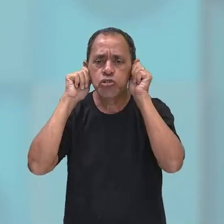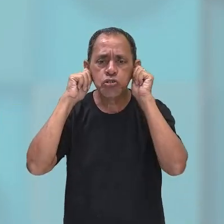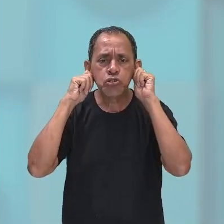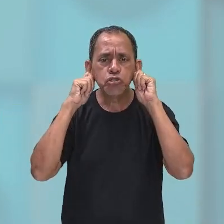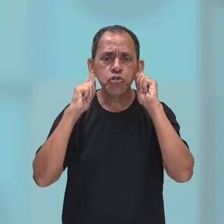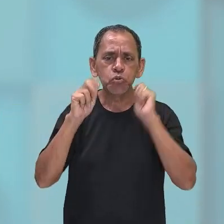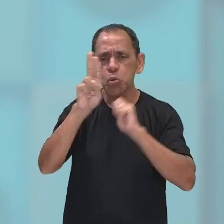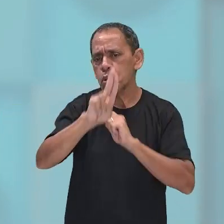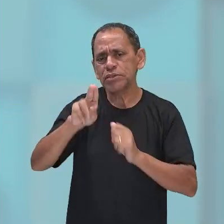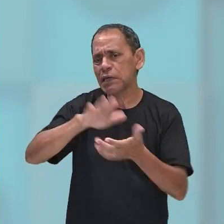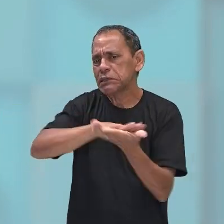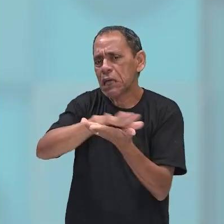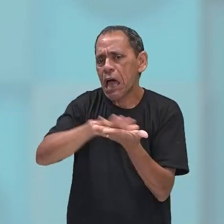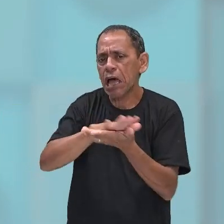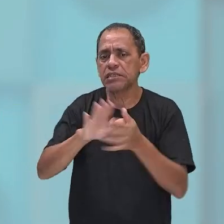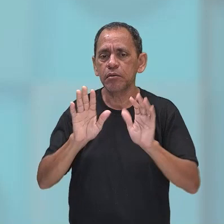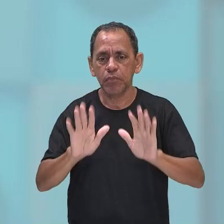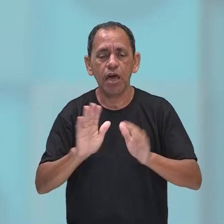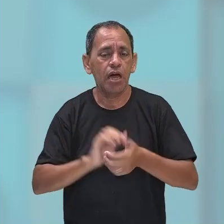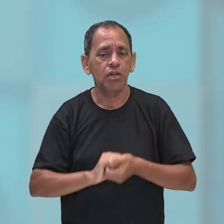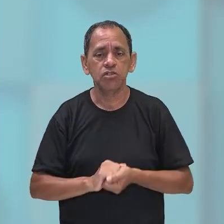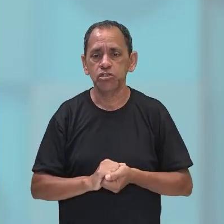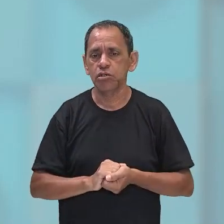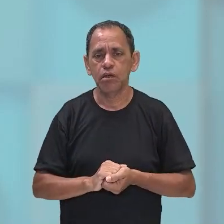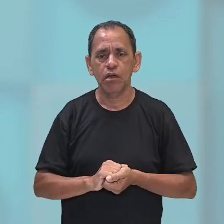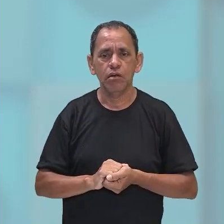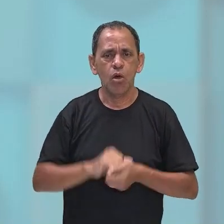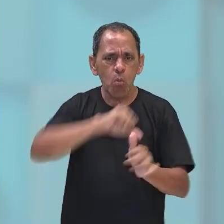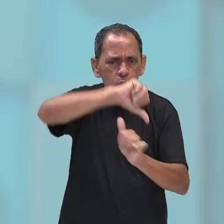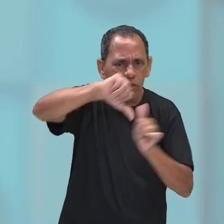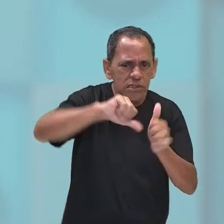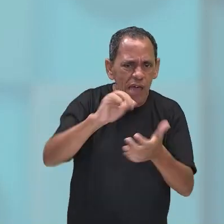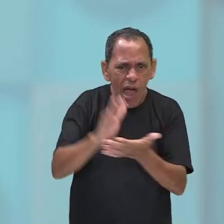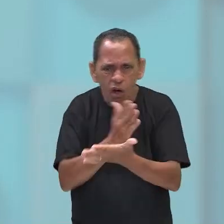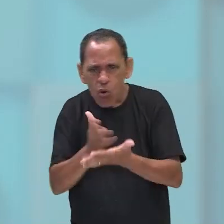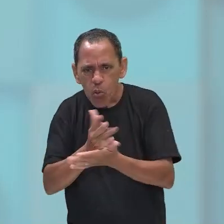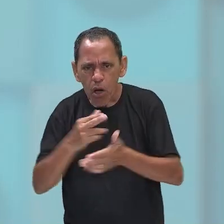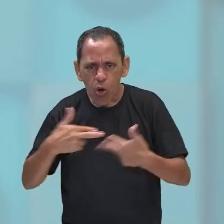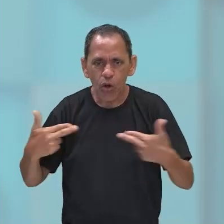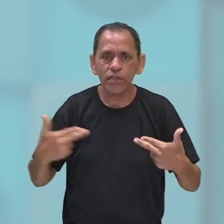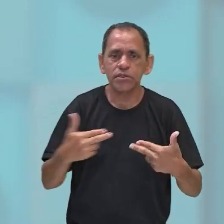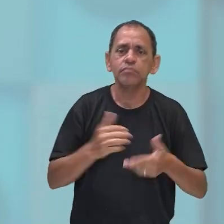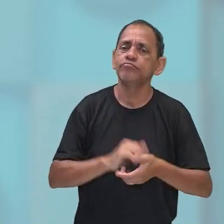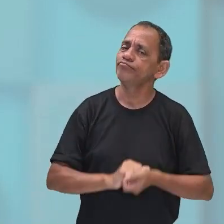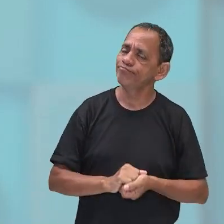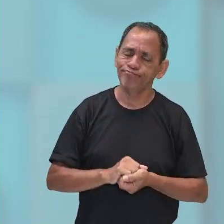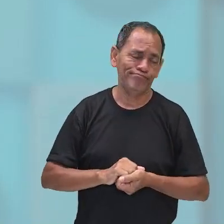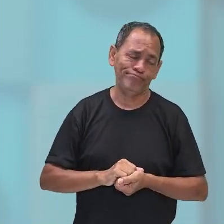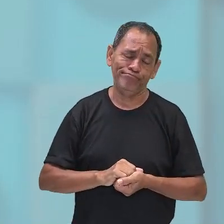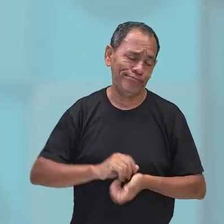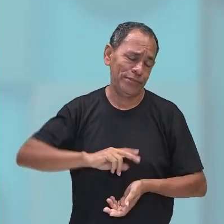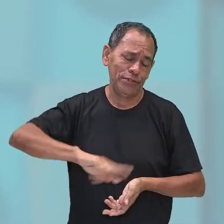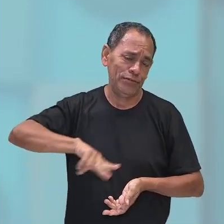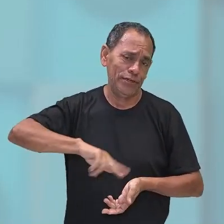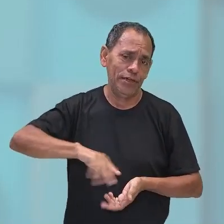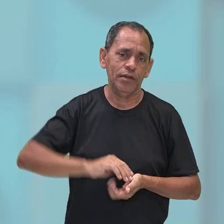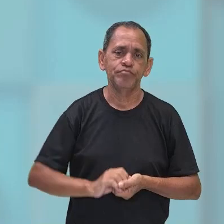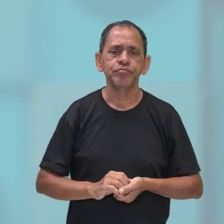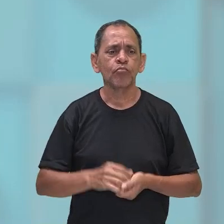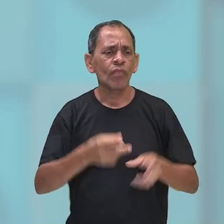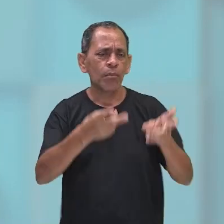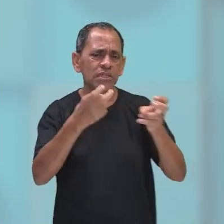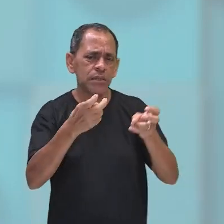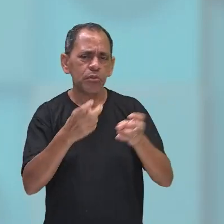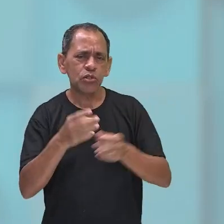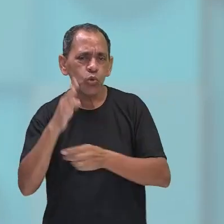vivendo tranquilamente. Isso não altera em nada. Então perceba que eles não são termos, ok,